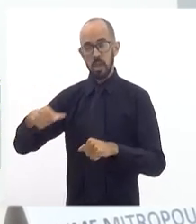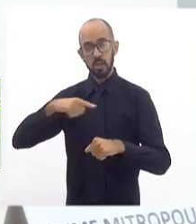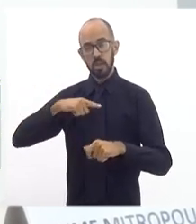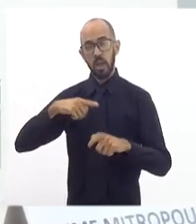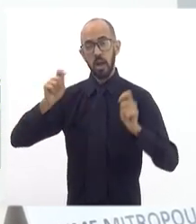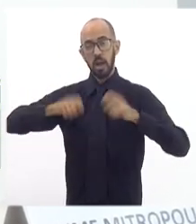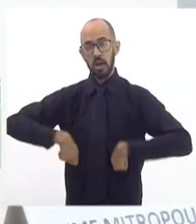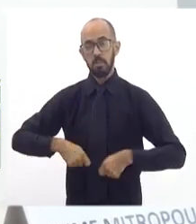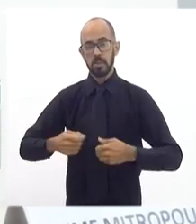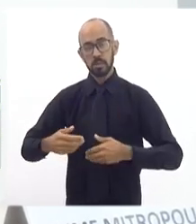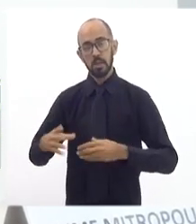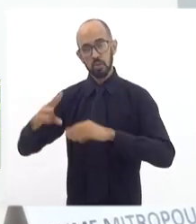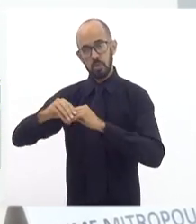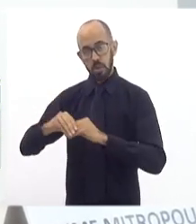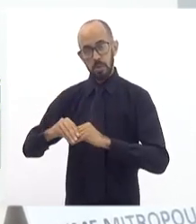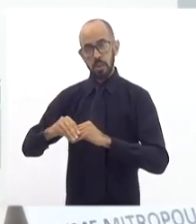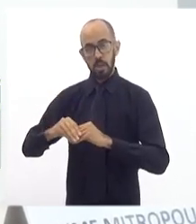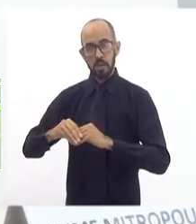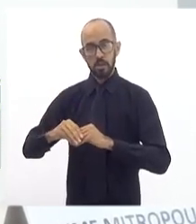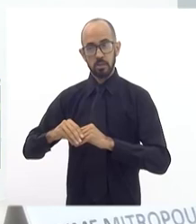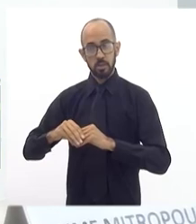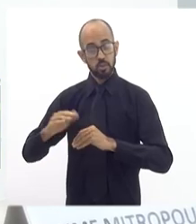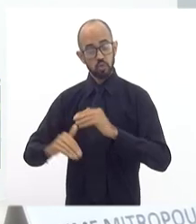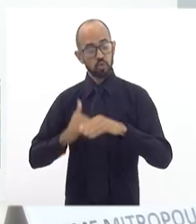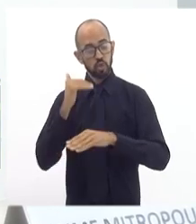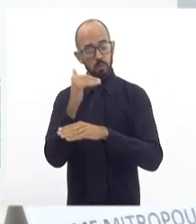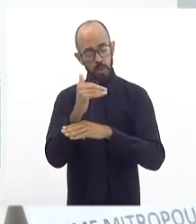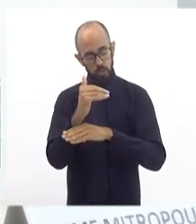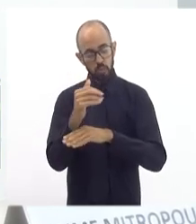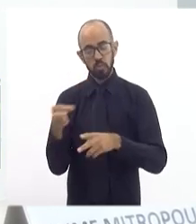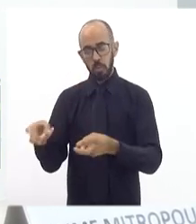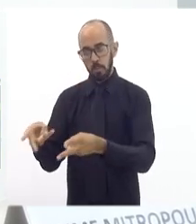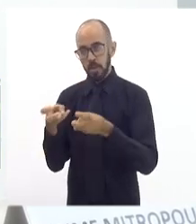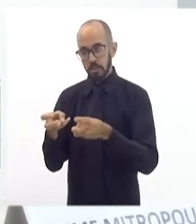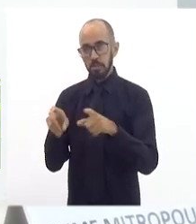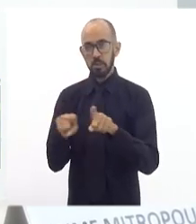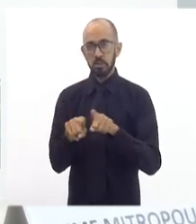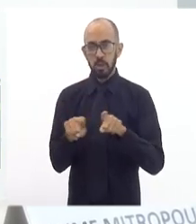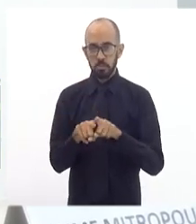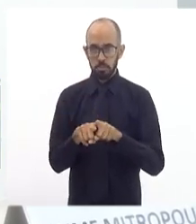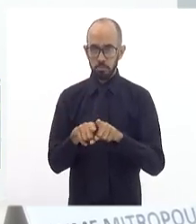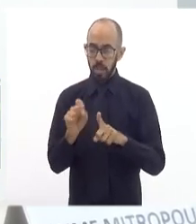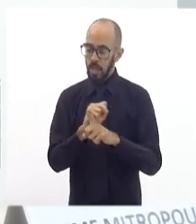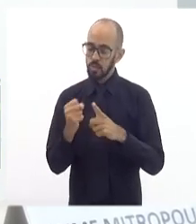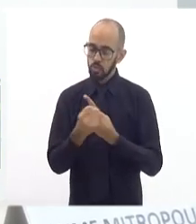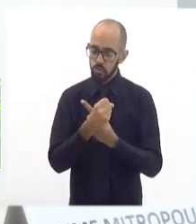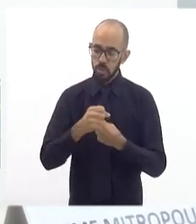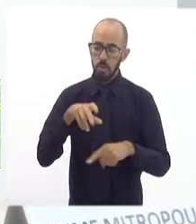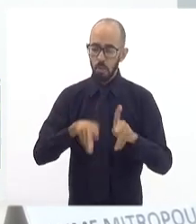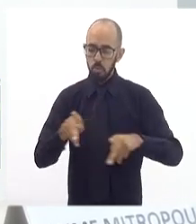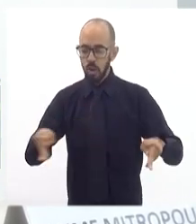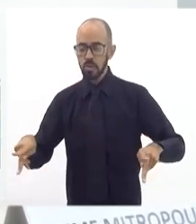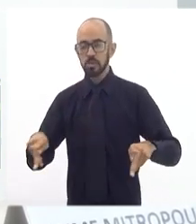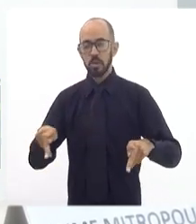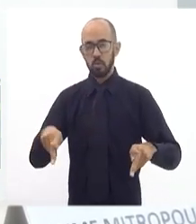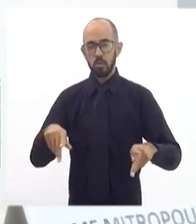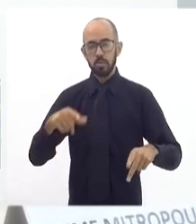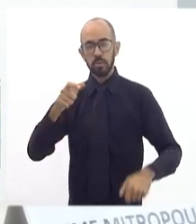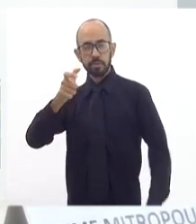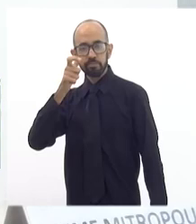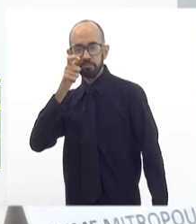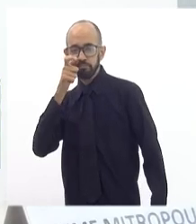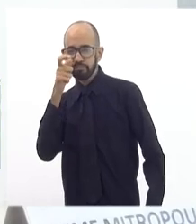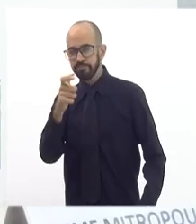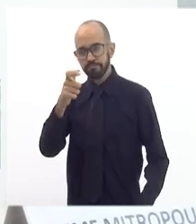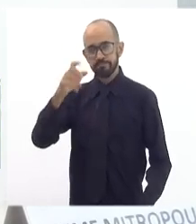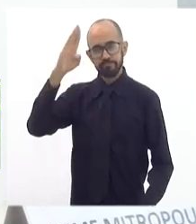colaborarem para esse processo e sobretudo ouvindo a sociedade que é a